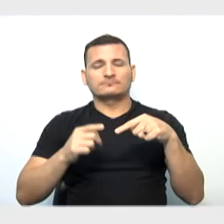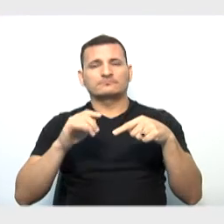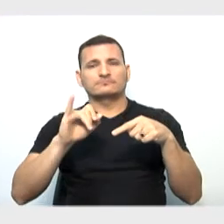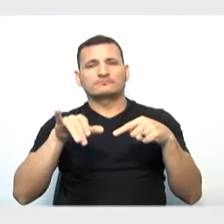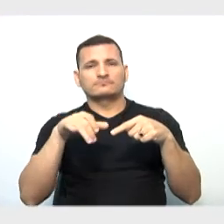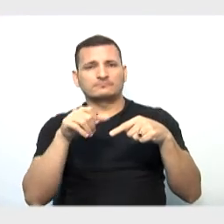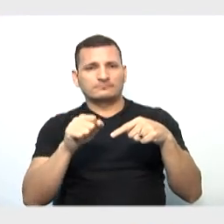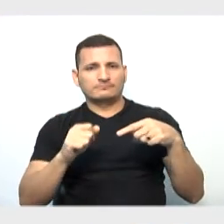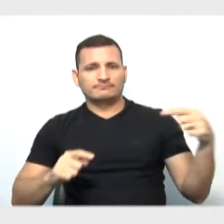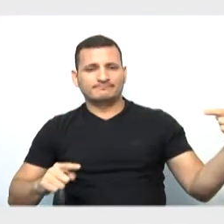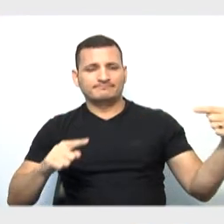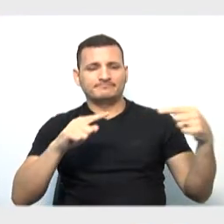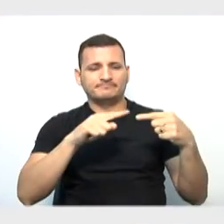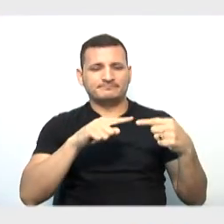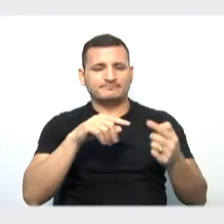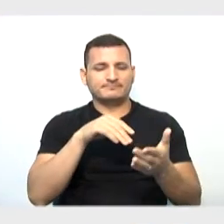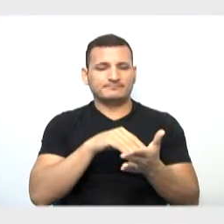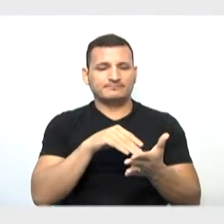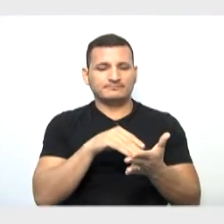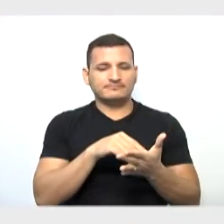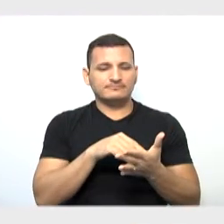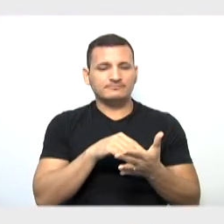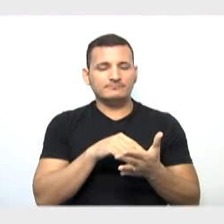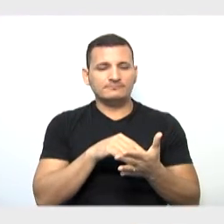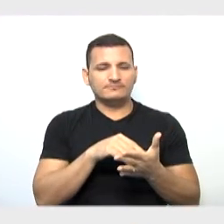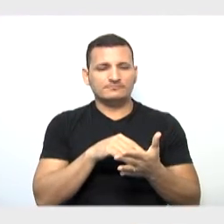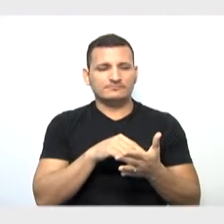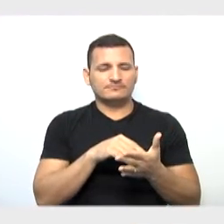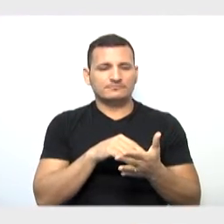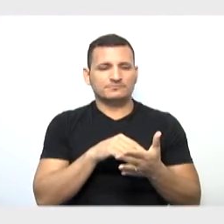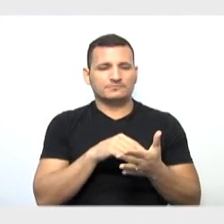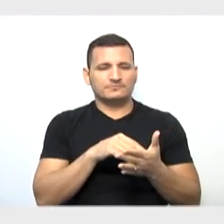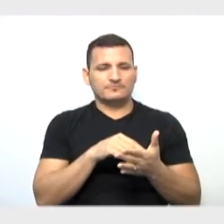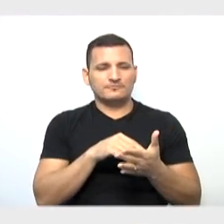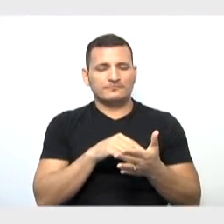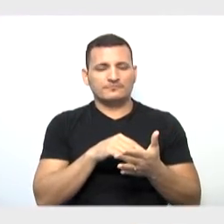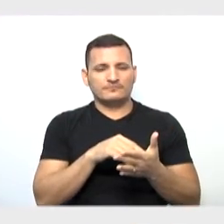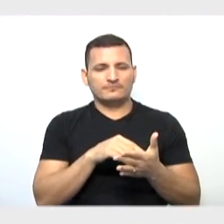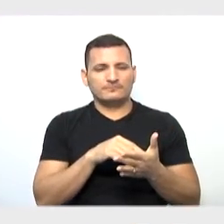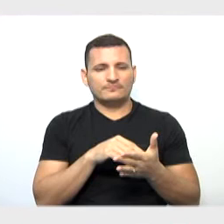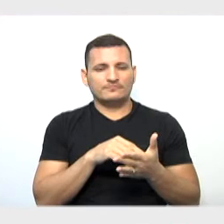o meu código HTML com o meu